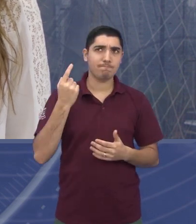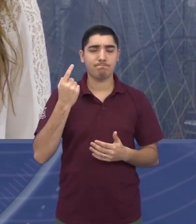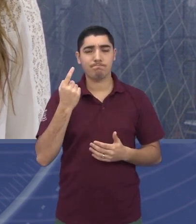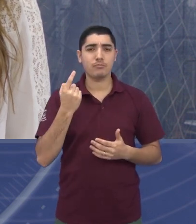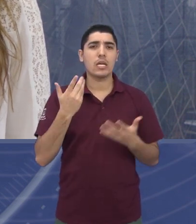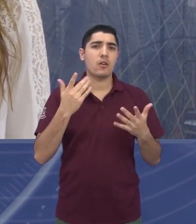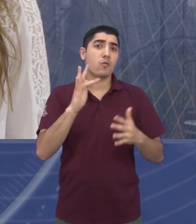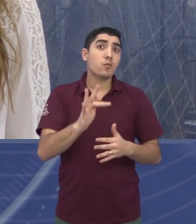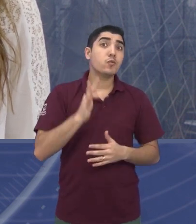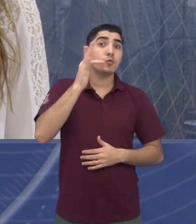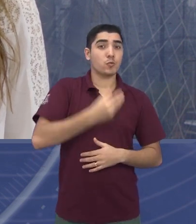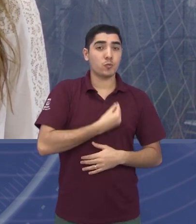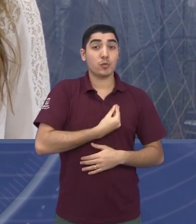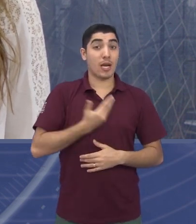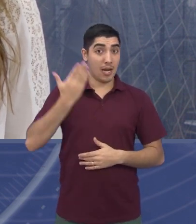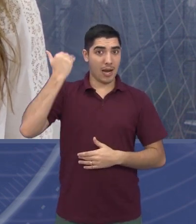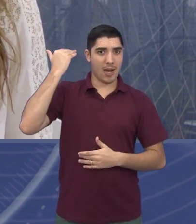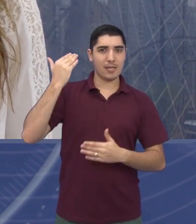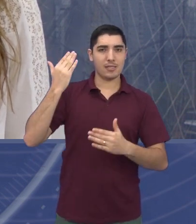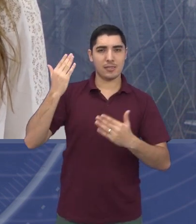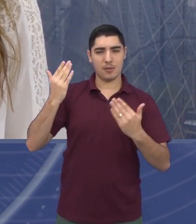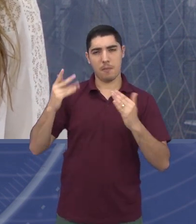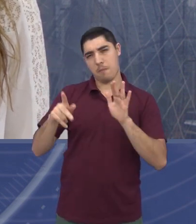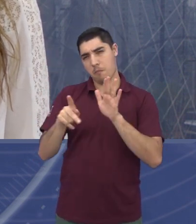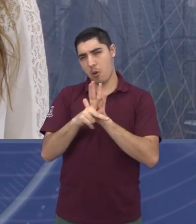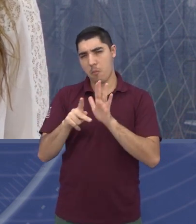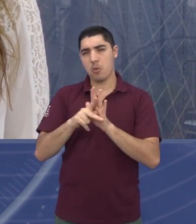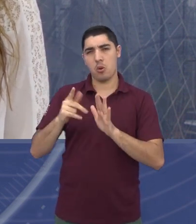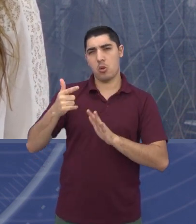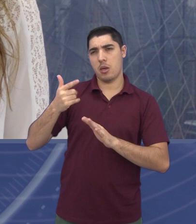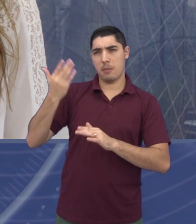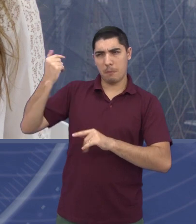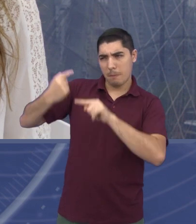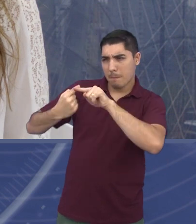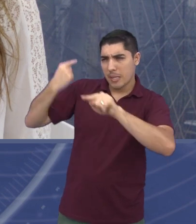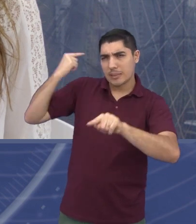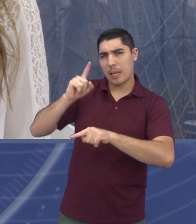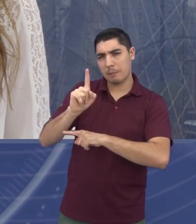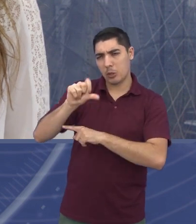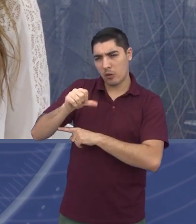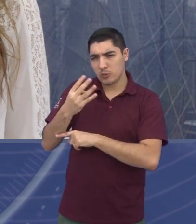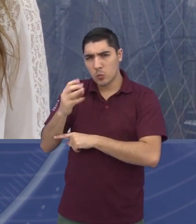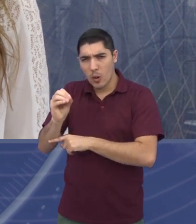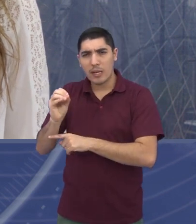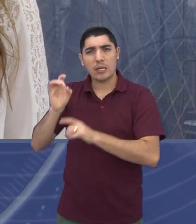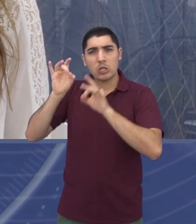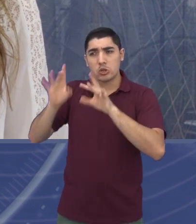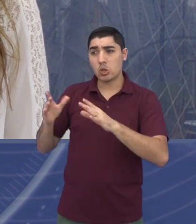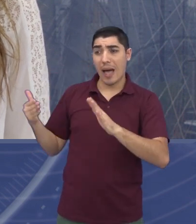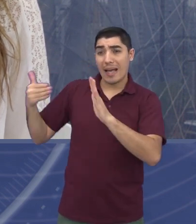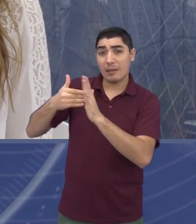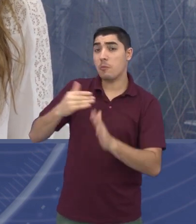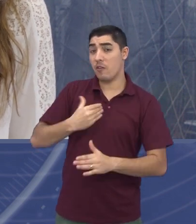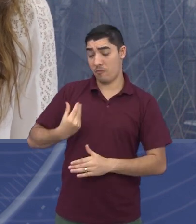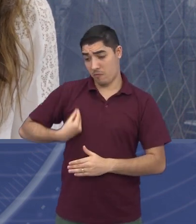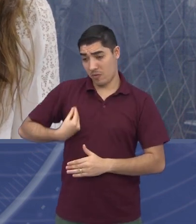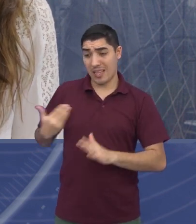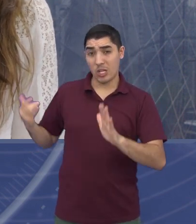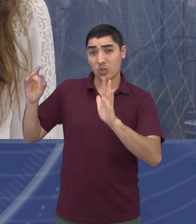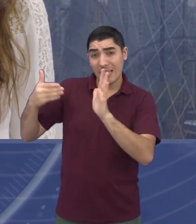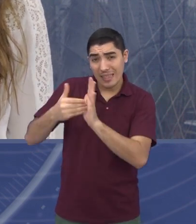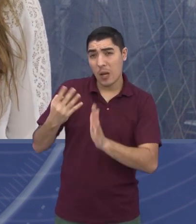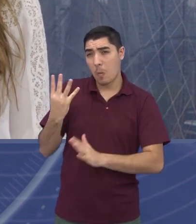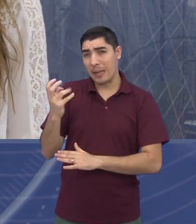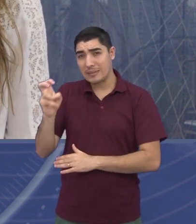anos, né? Antes a gente tinha uma expectativa média de vida de 45 anos, hoje está em torno de 76, 77. Tem as